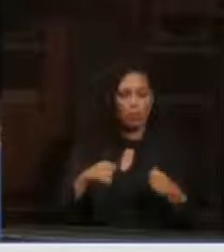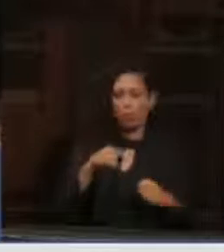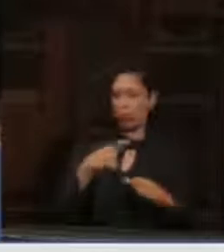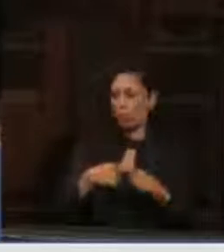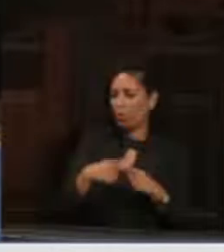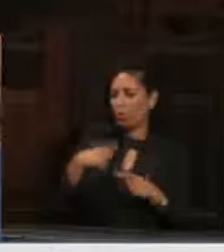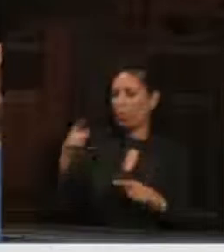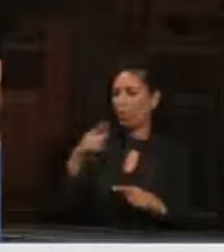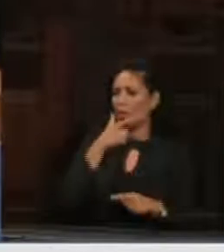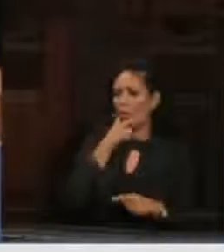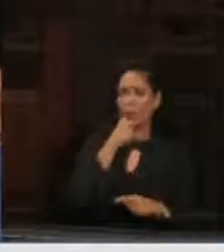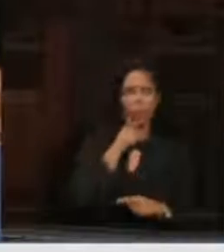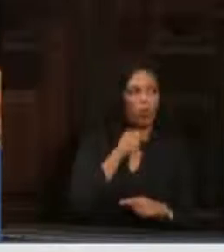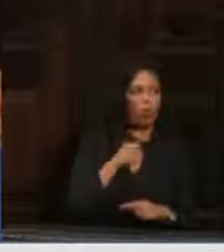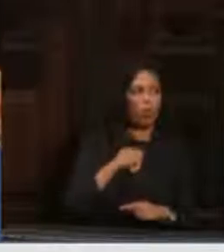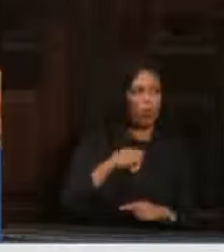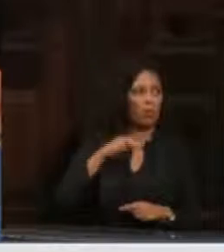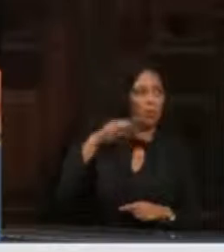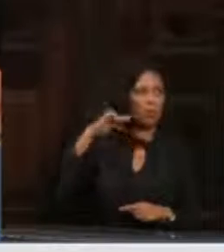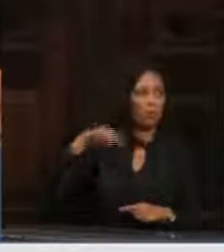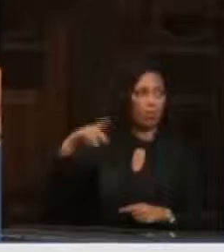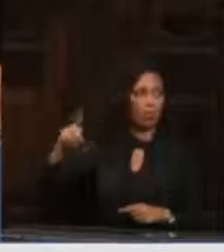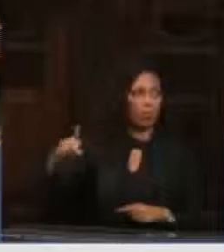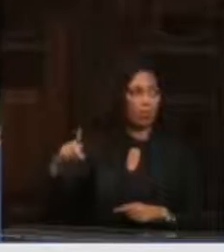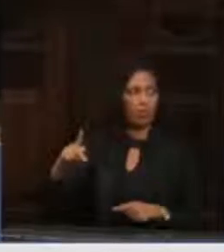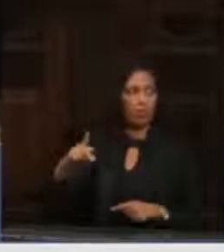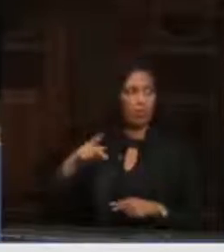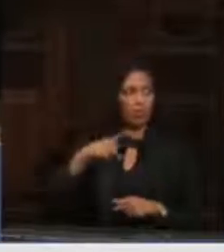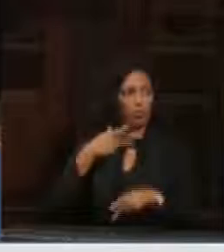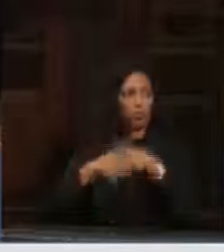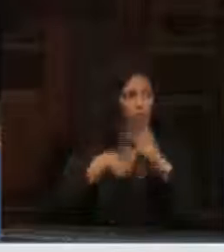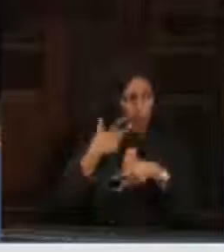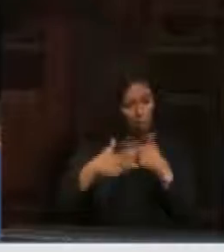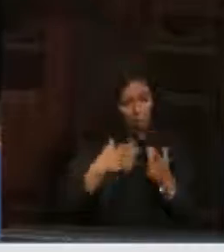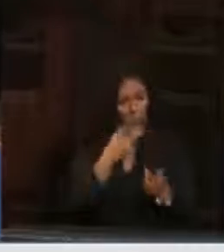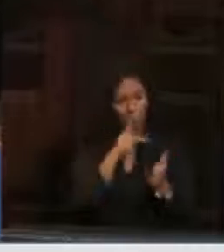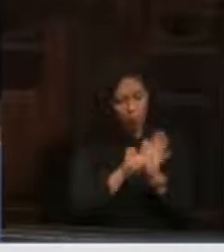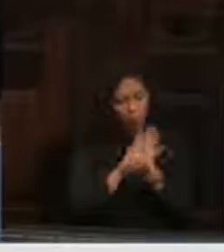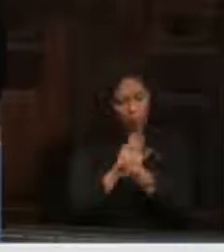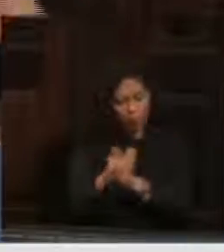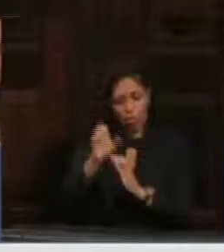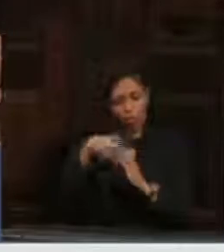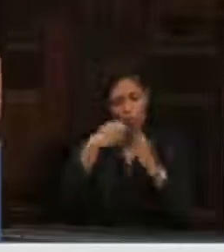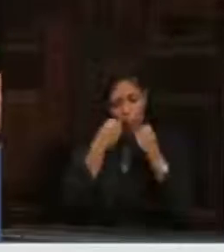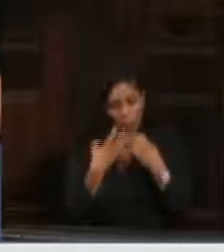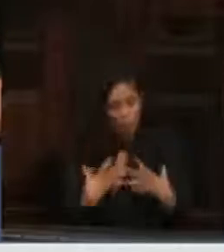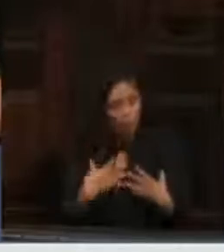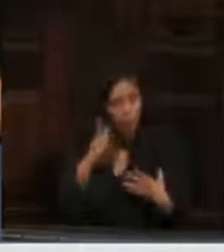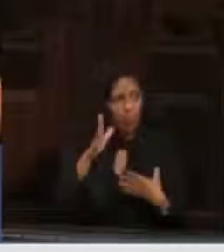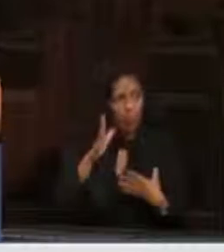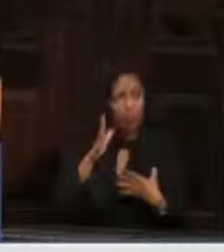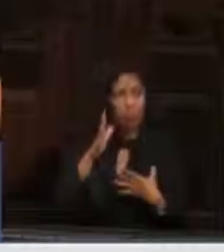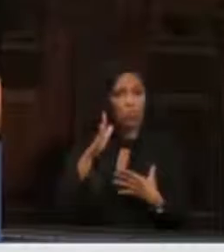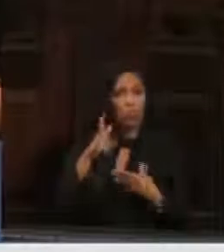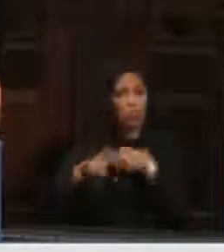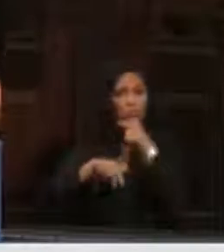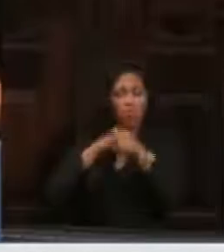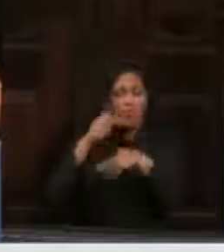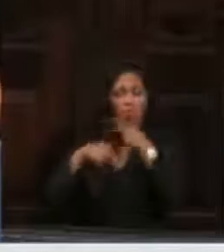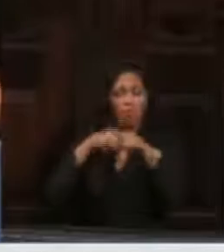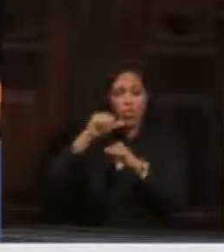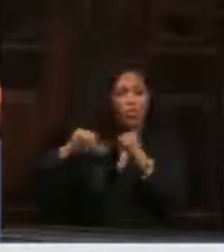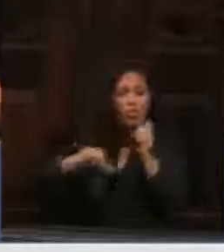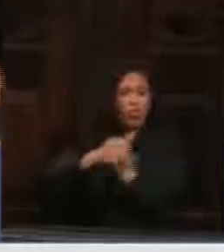governo, que elogiou o projeto, mas sequer fez a menção de qual seria o projeto